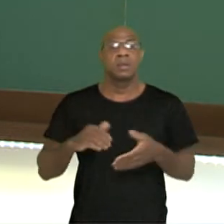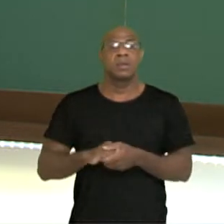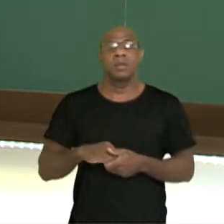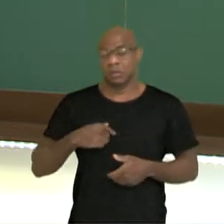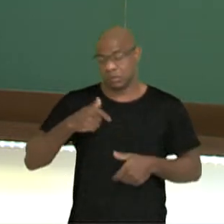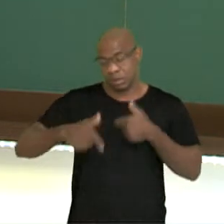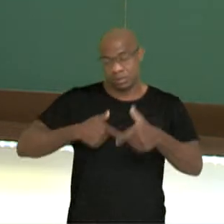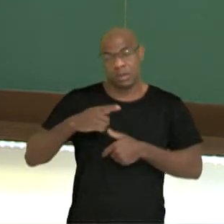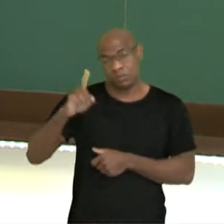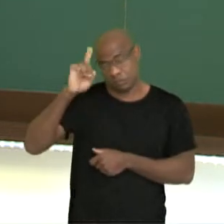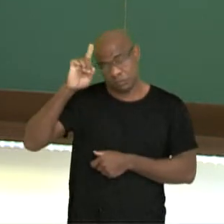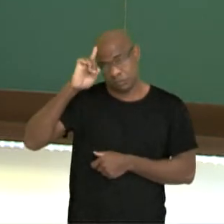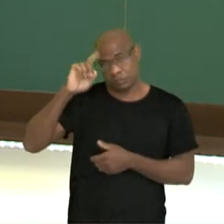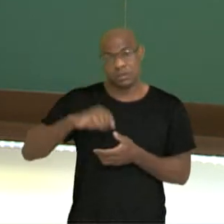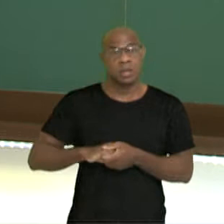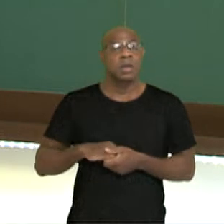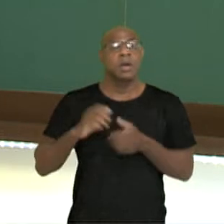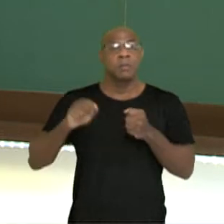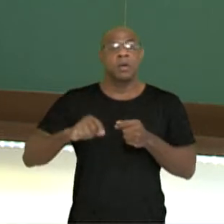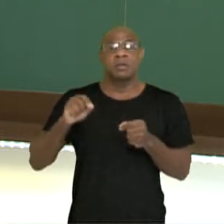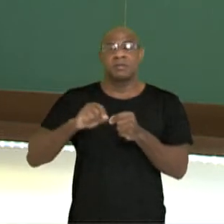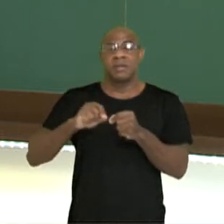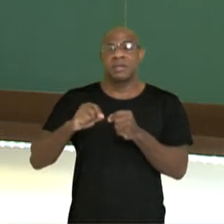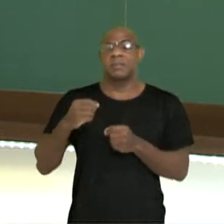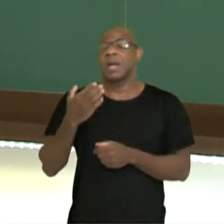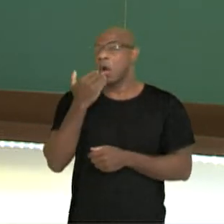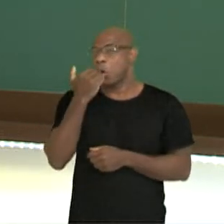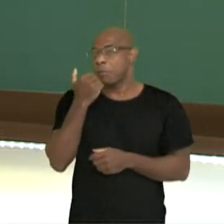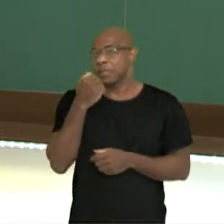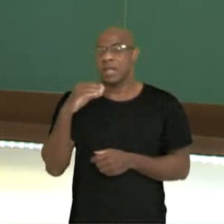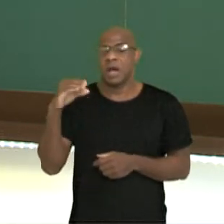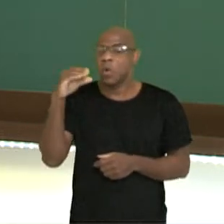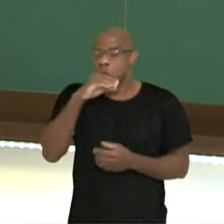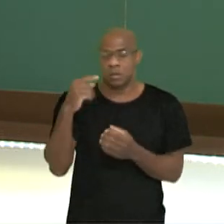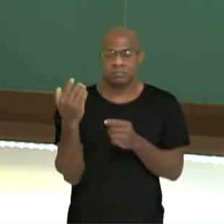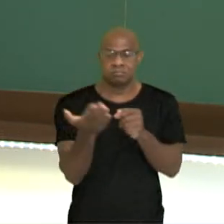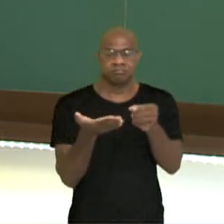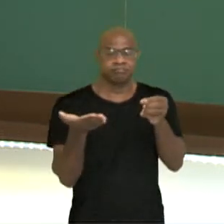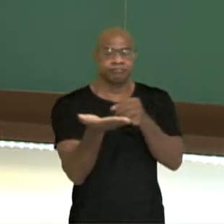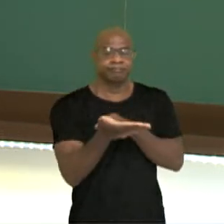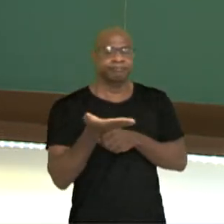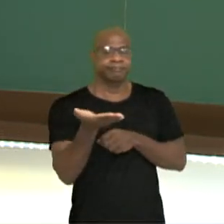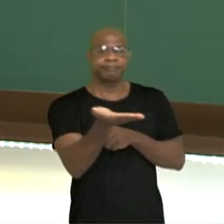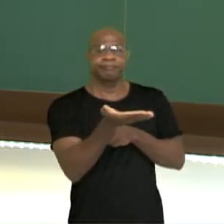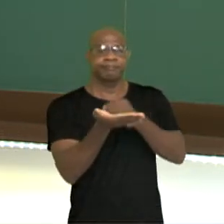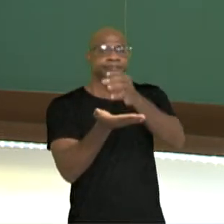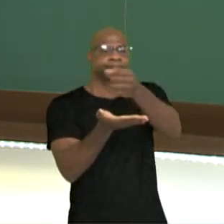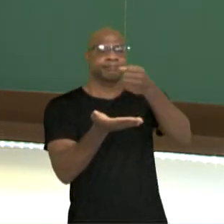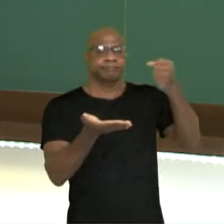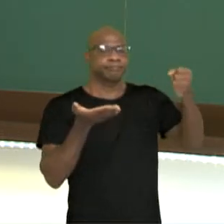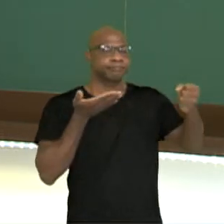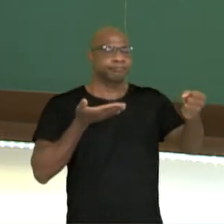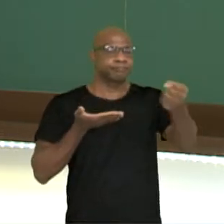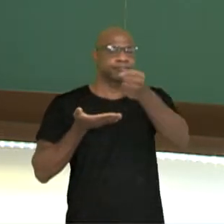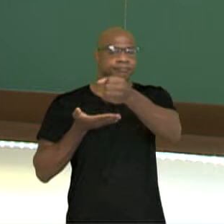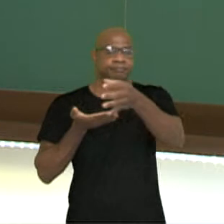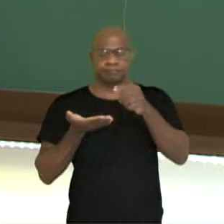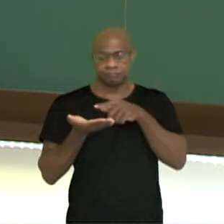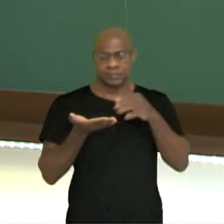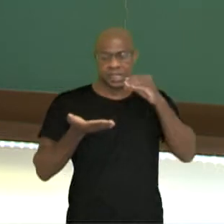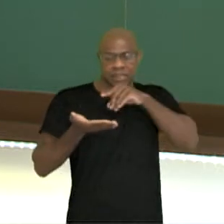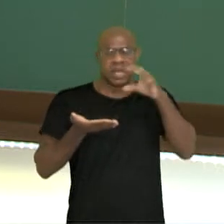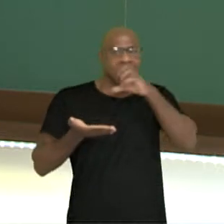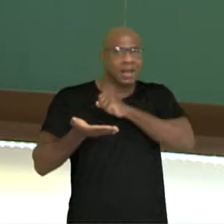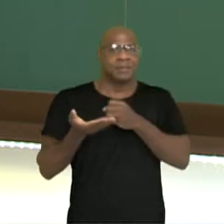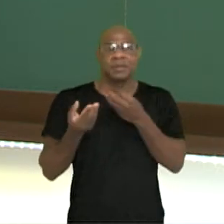todo e posso aquecer a minha comida muito rapidamente com essa invenção. A única invenção que possibilita com que a comida seja, né, aquecida